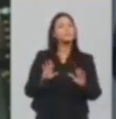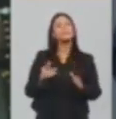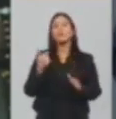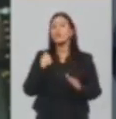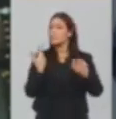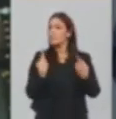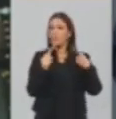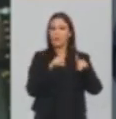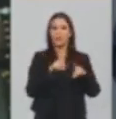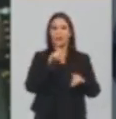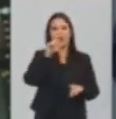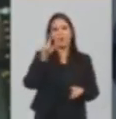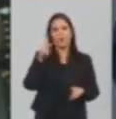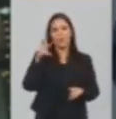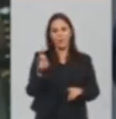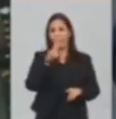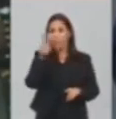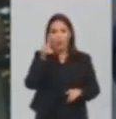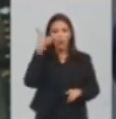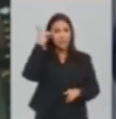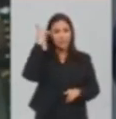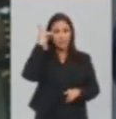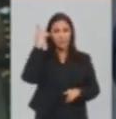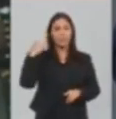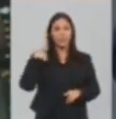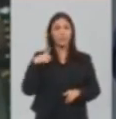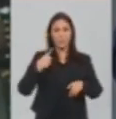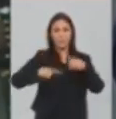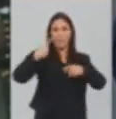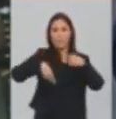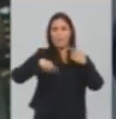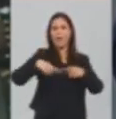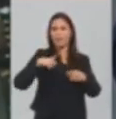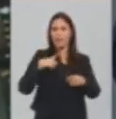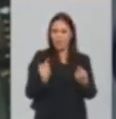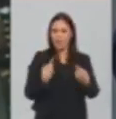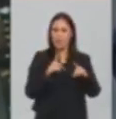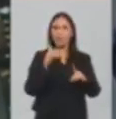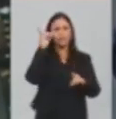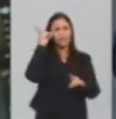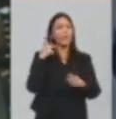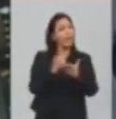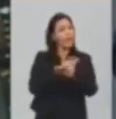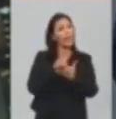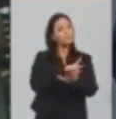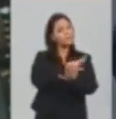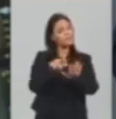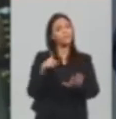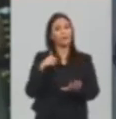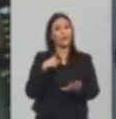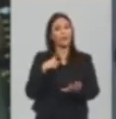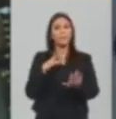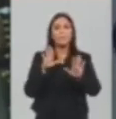fui contra o golpe e não era do Governo da Dilma Eu tinha muitas divergências com o governo da Dilma Eu acho que o governo da Dilma errou muito em vários pontos